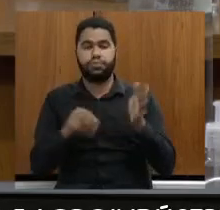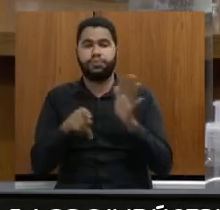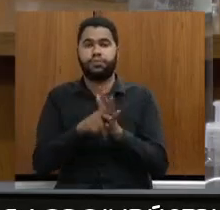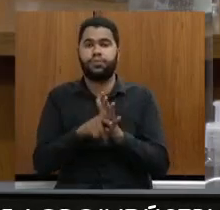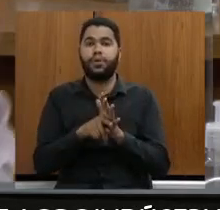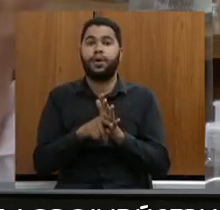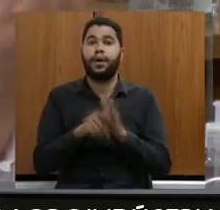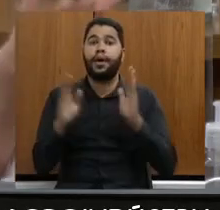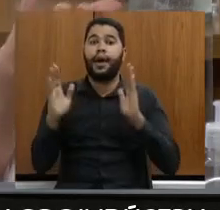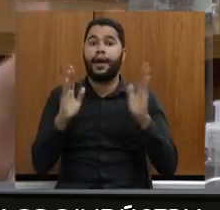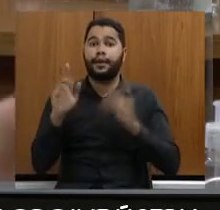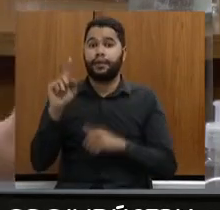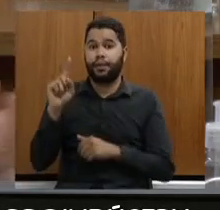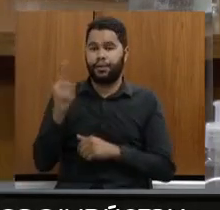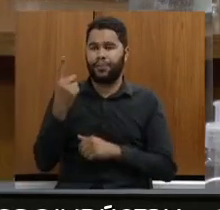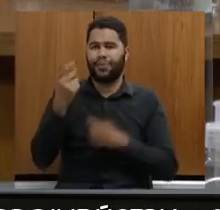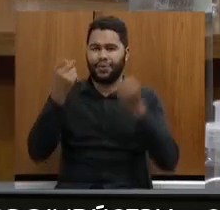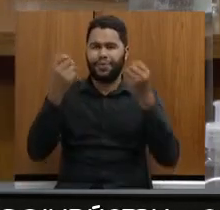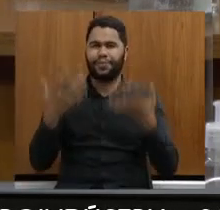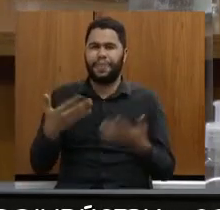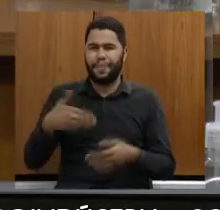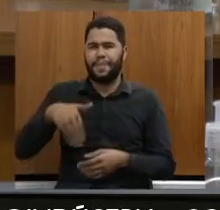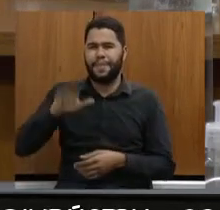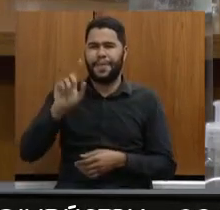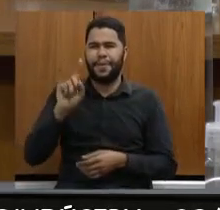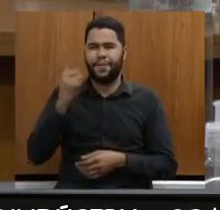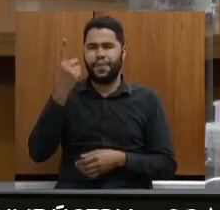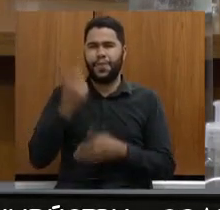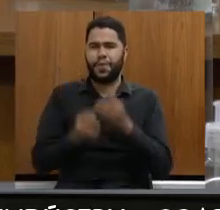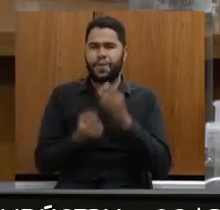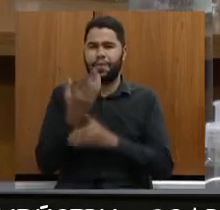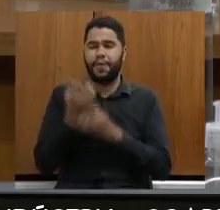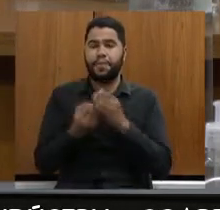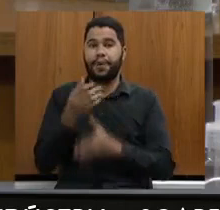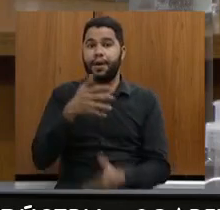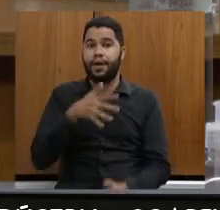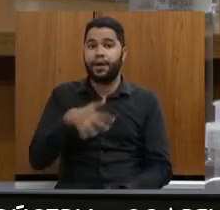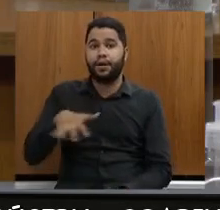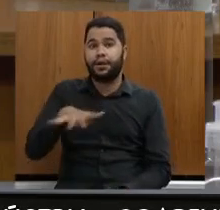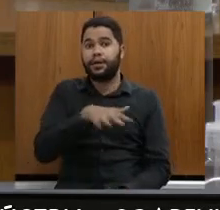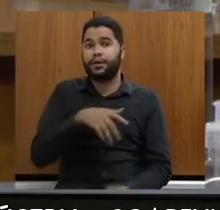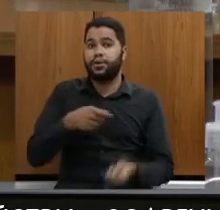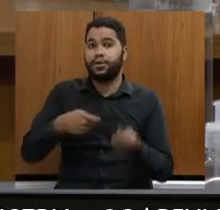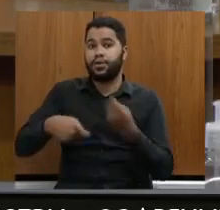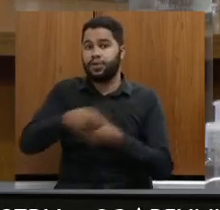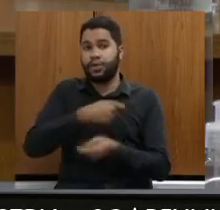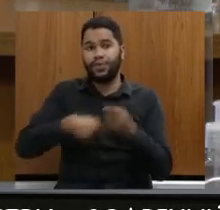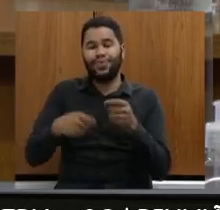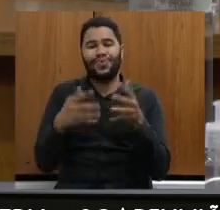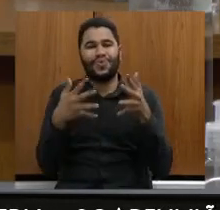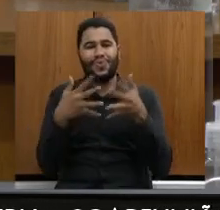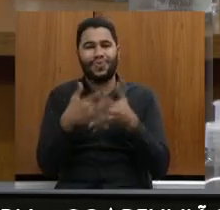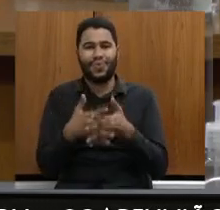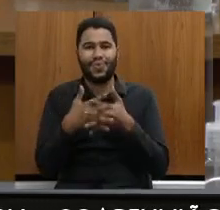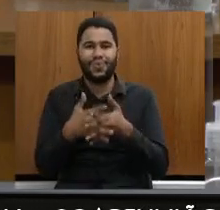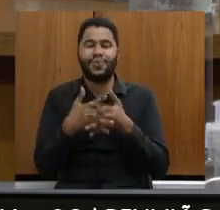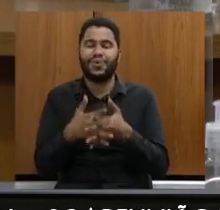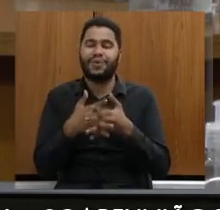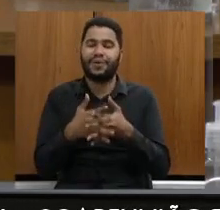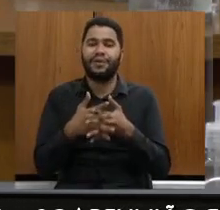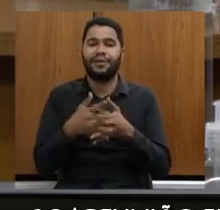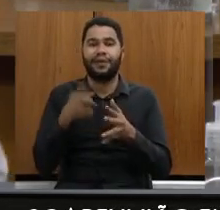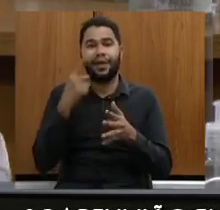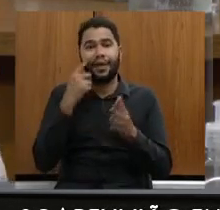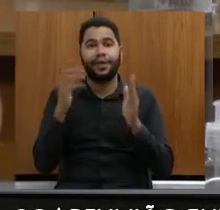codevasf porque a etapa única onde o senhor falou que tem mais de 1000 bico Torres é uma área que é uma gestão complicada da codevasf